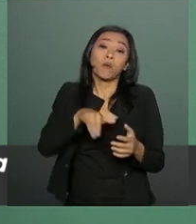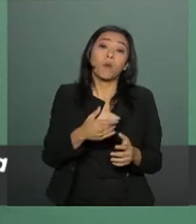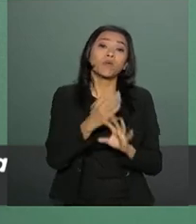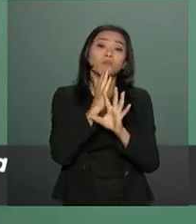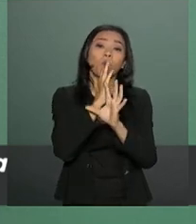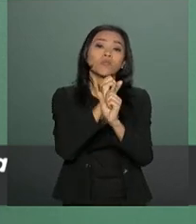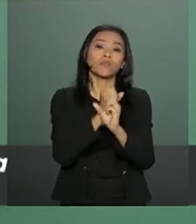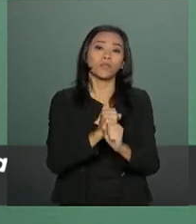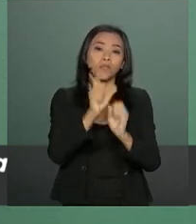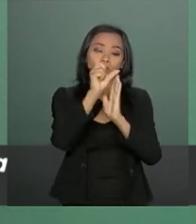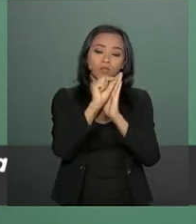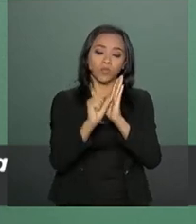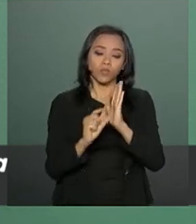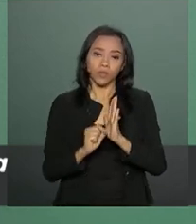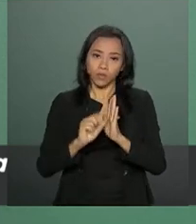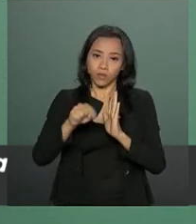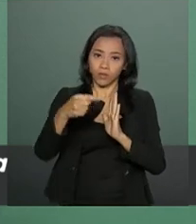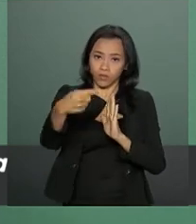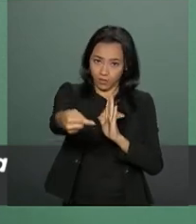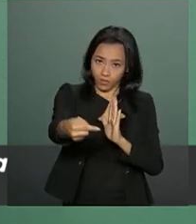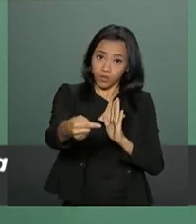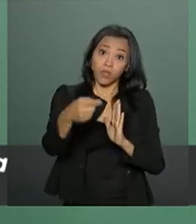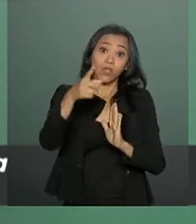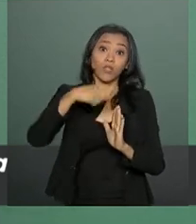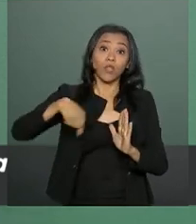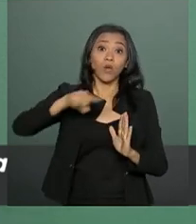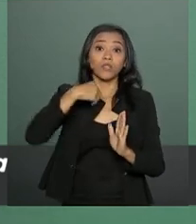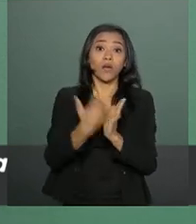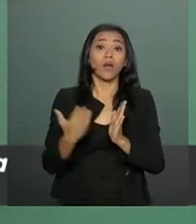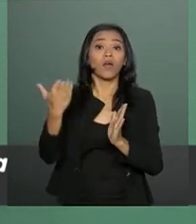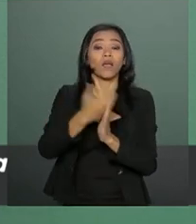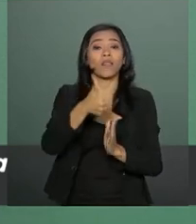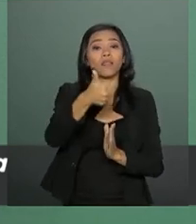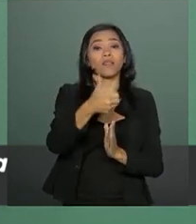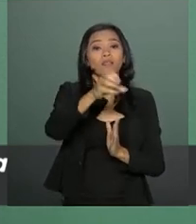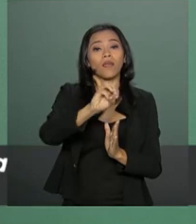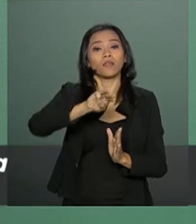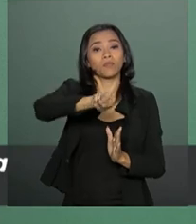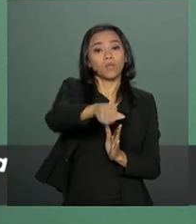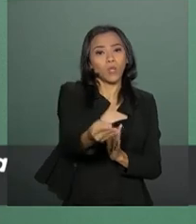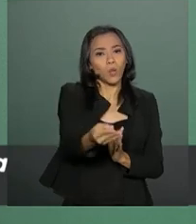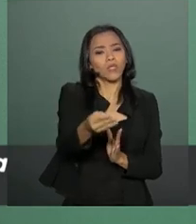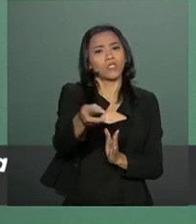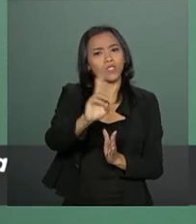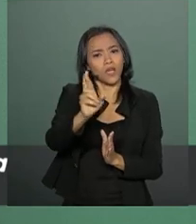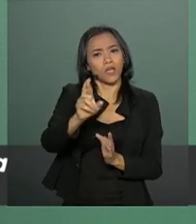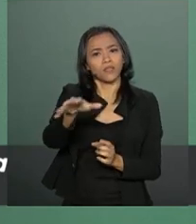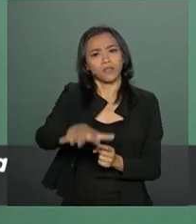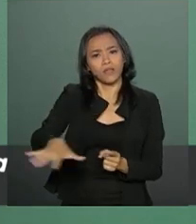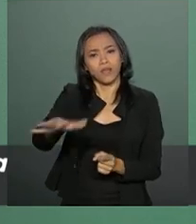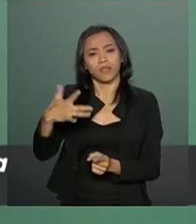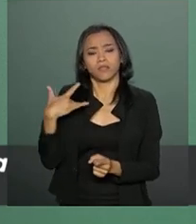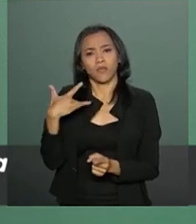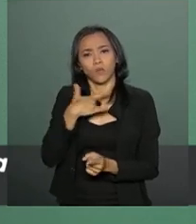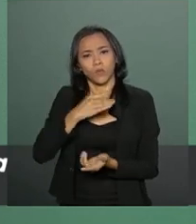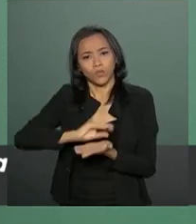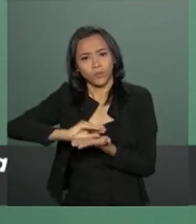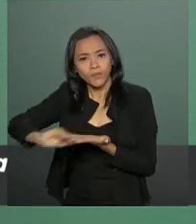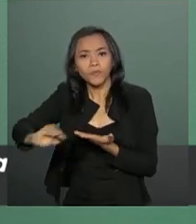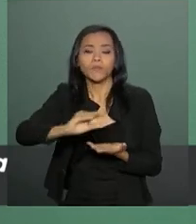orçamentos nós aumentamos em todos eles mais de 10 milhões de reais em saúde e educação